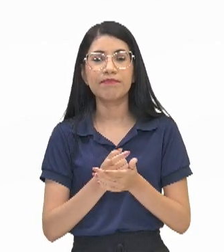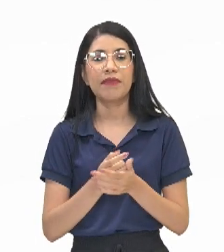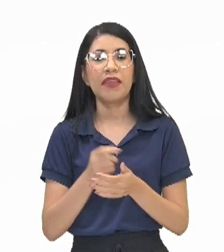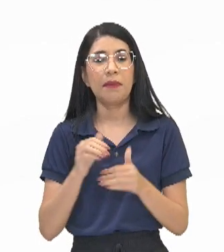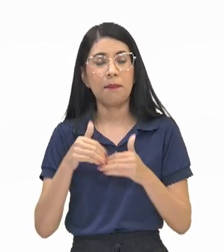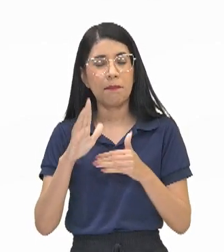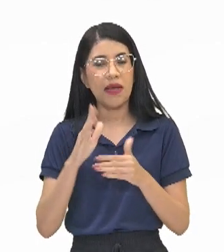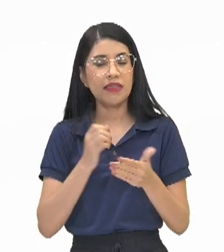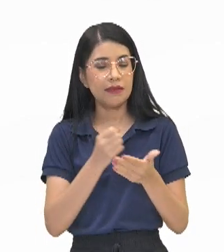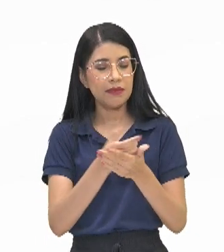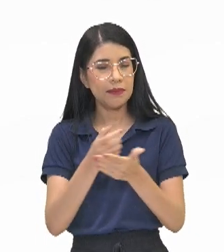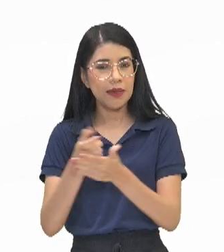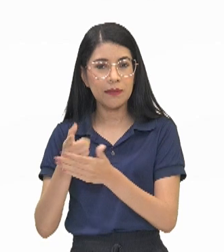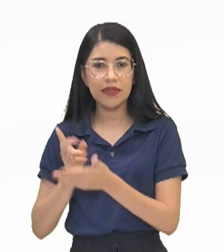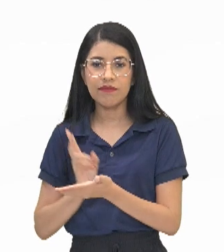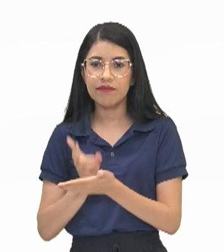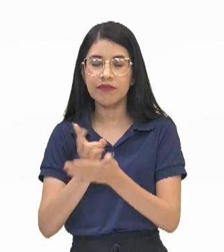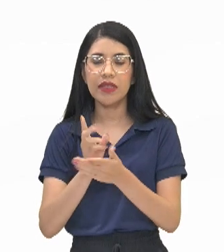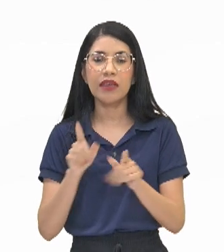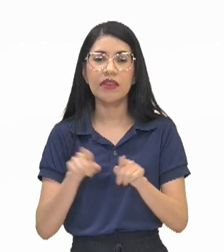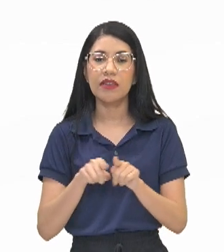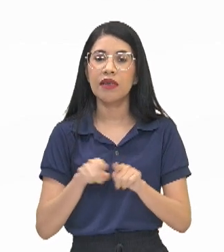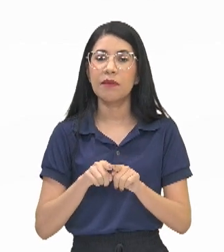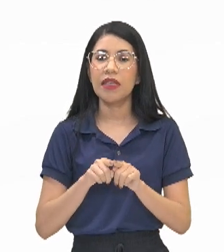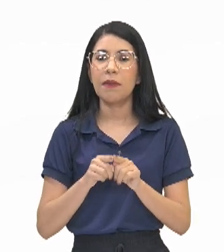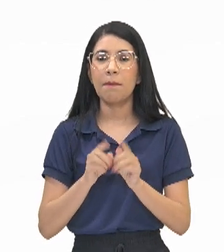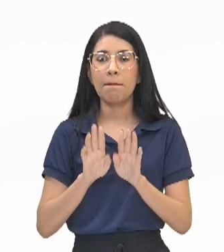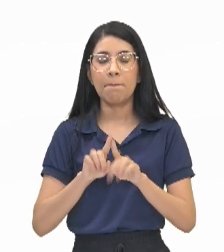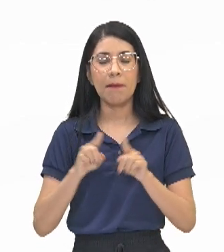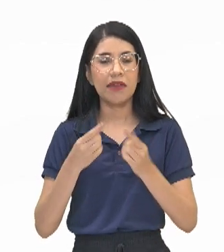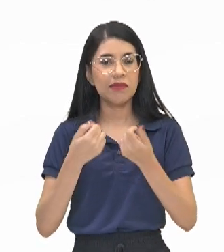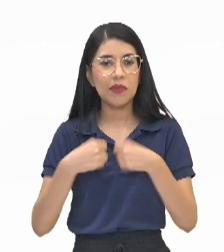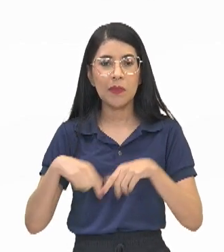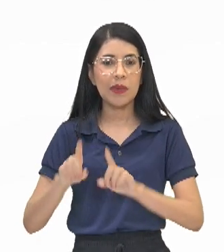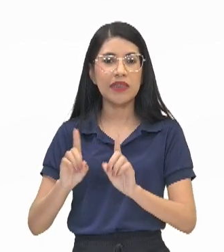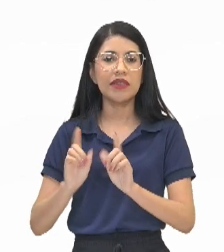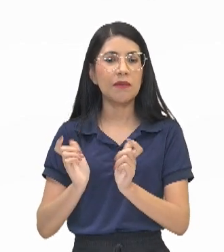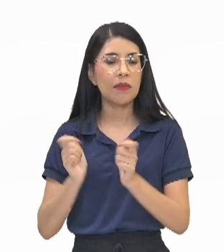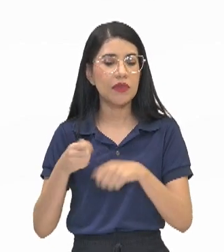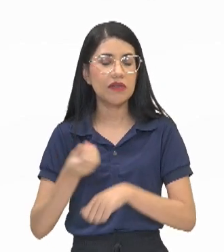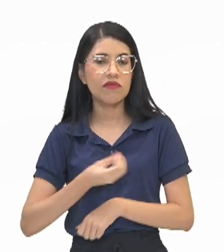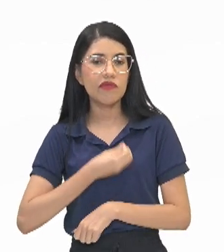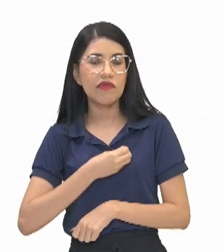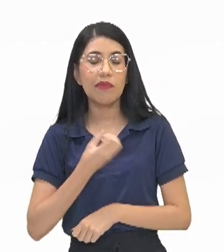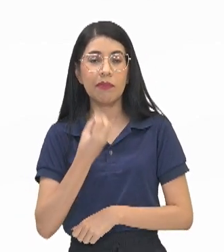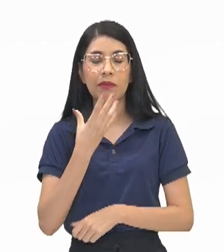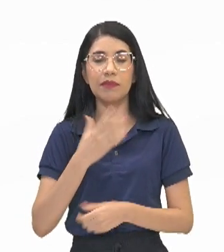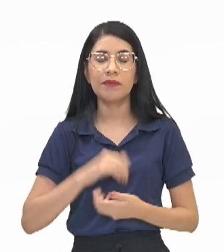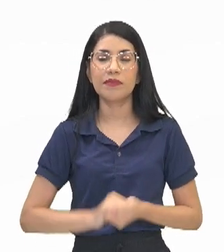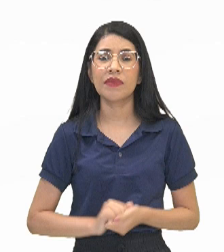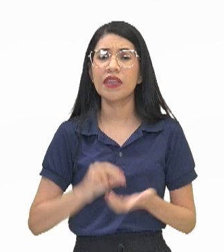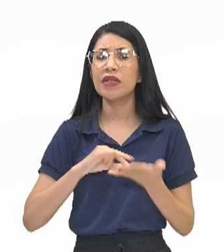mais, ainda que não necessite deles para sobreviver. Ou seja,